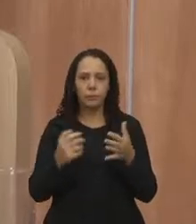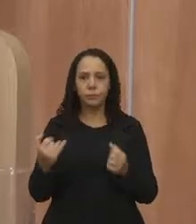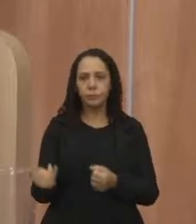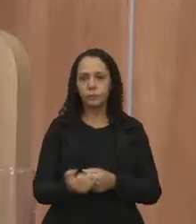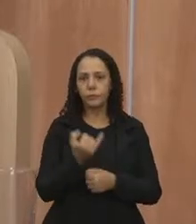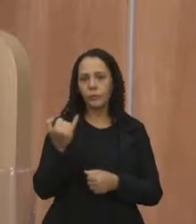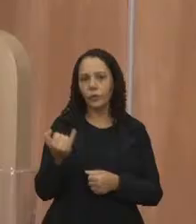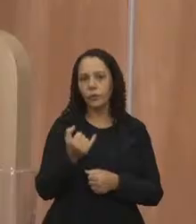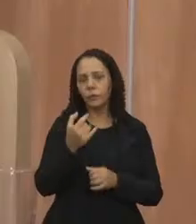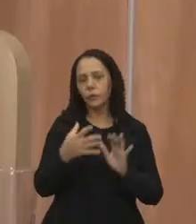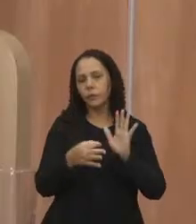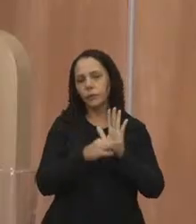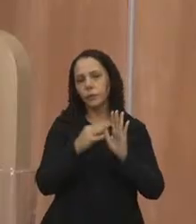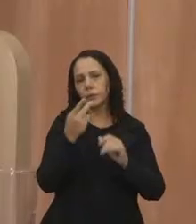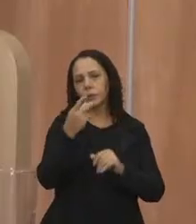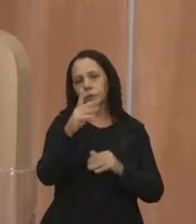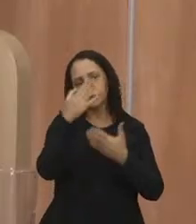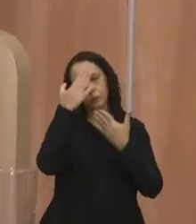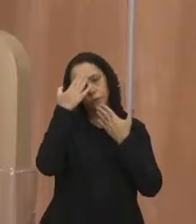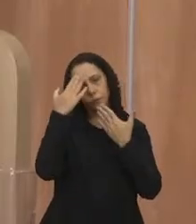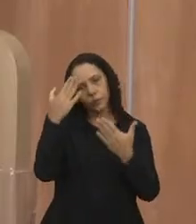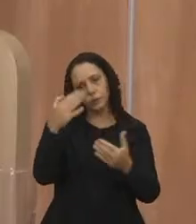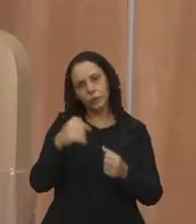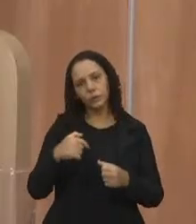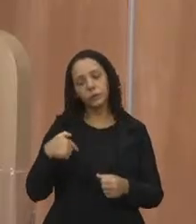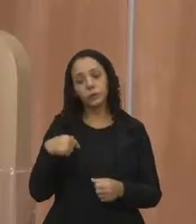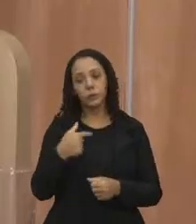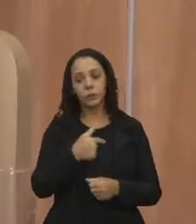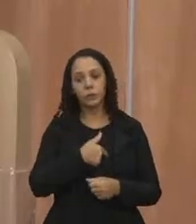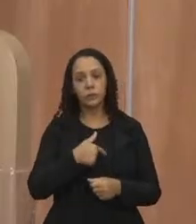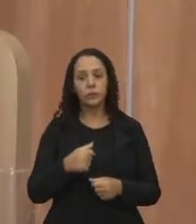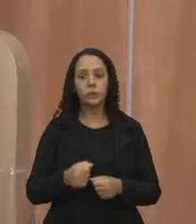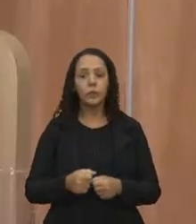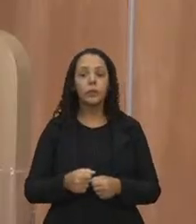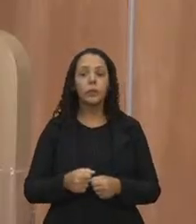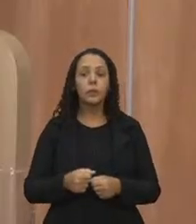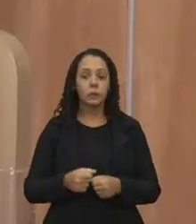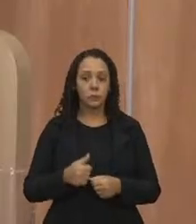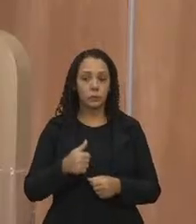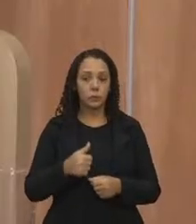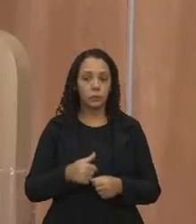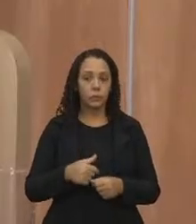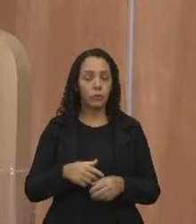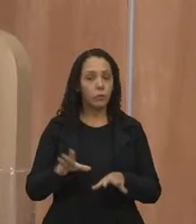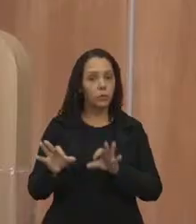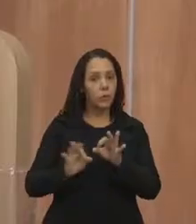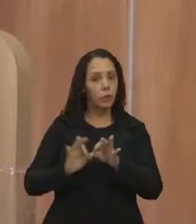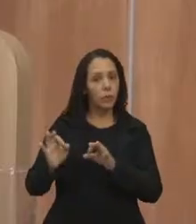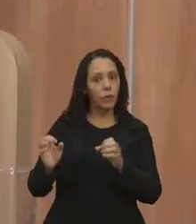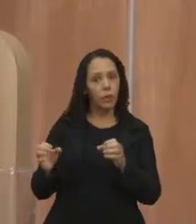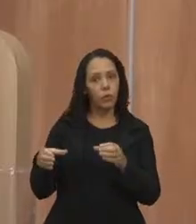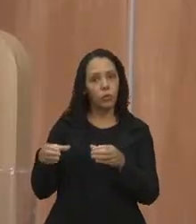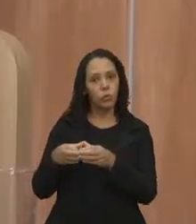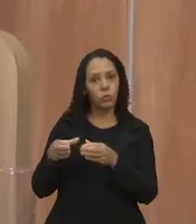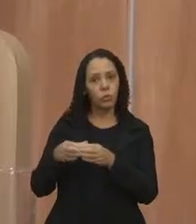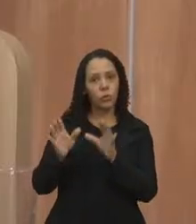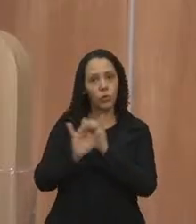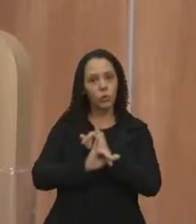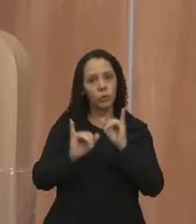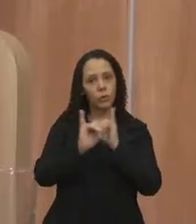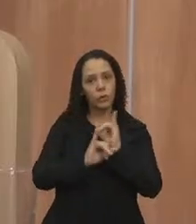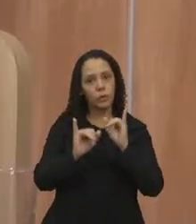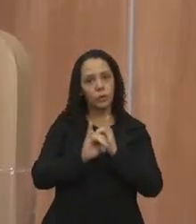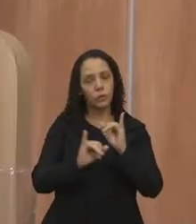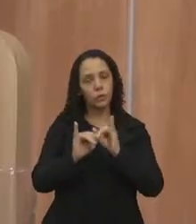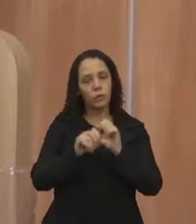importante essa sua fala, Fábio, eu agradeço, e a gente vai trabalhar com o pessoal de divulgação dos processos seletivos para chegar nesses lugares